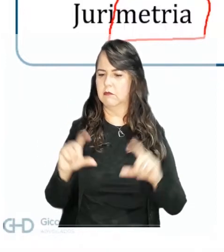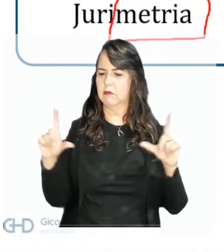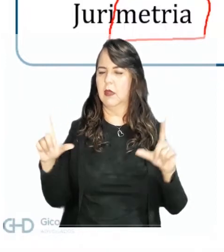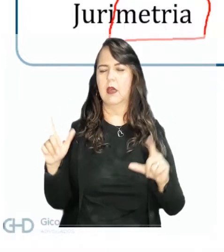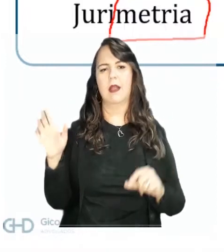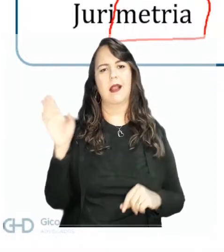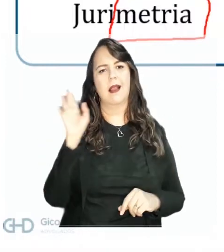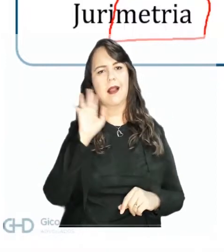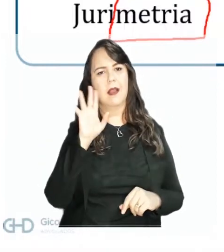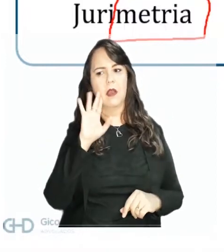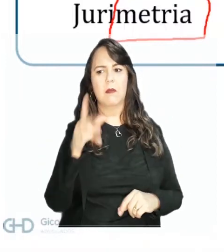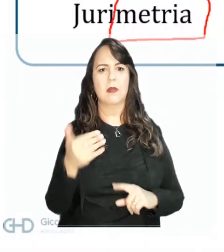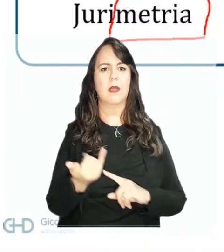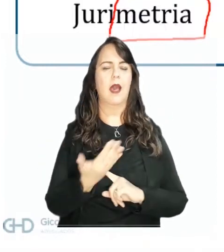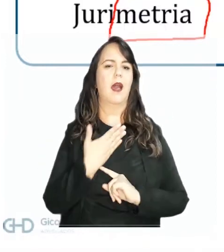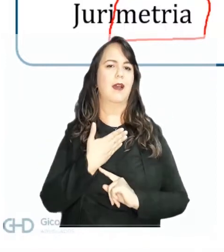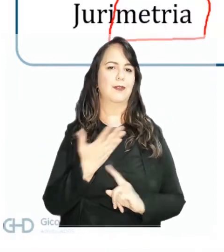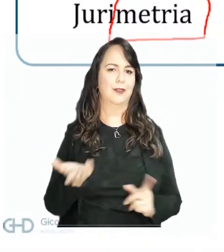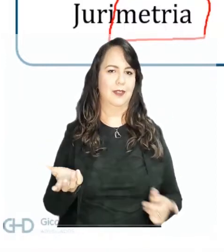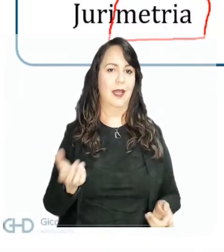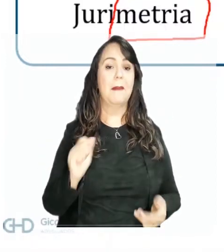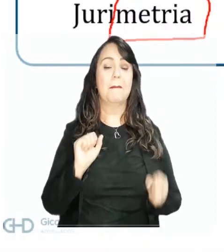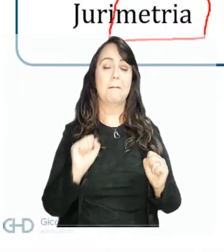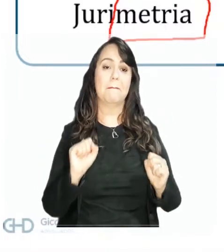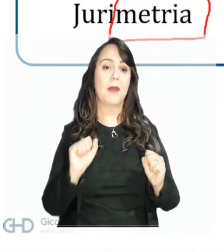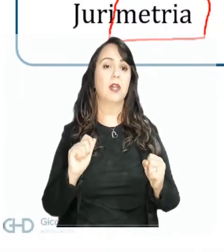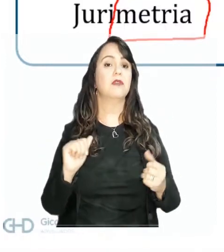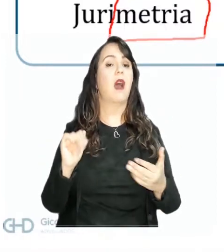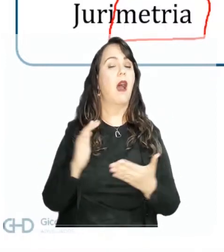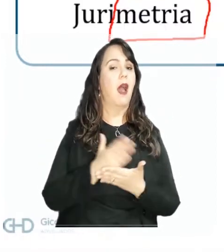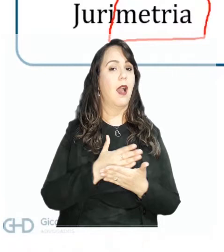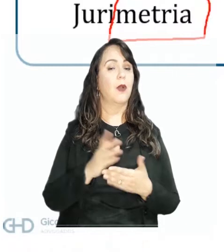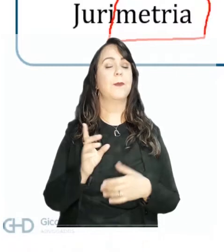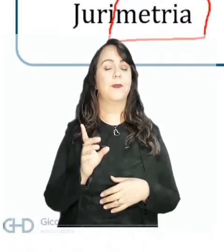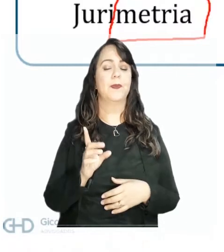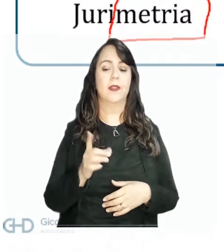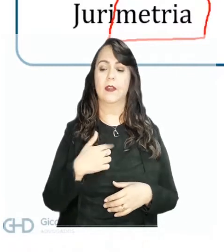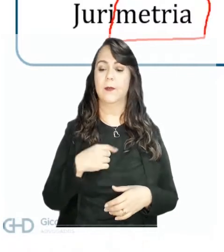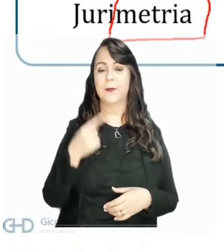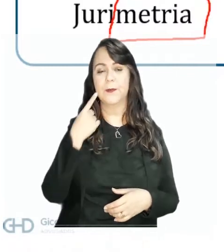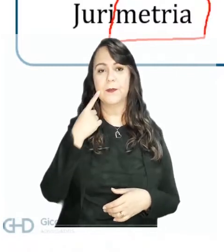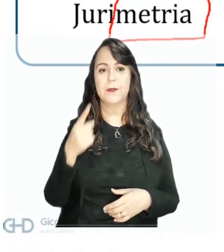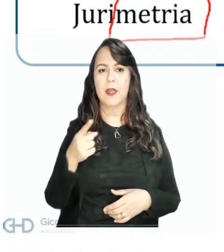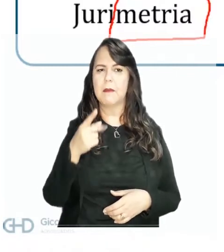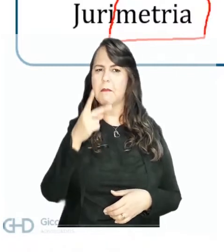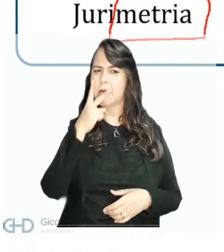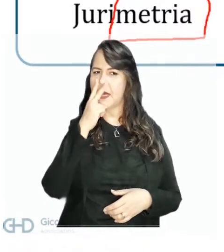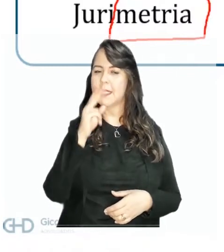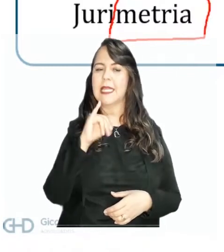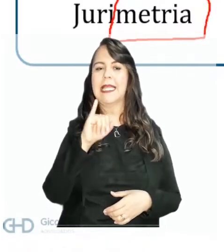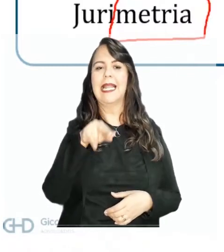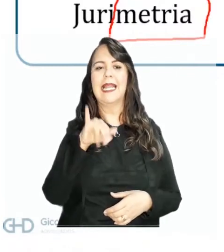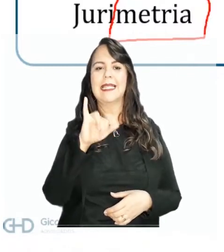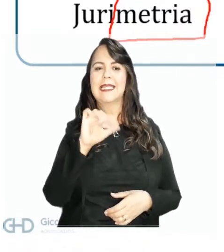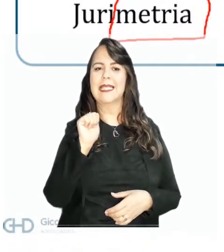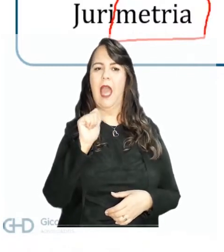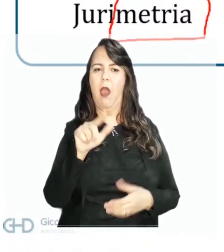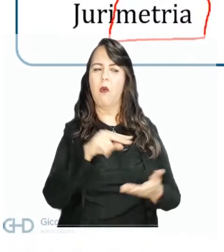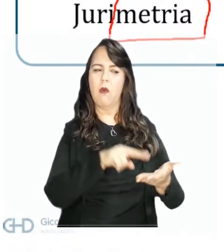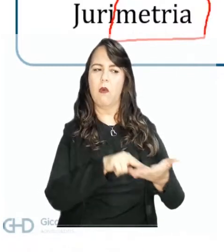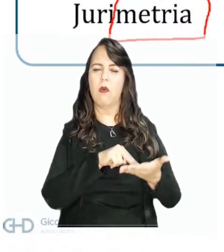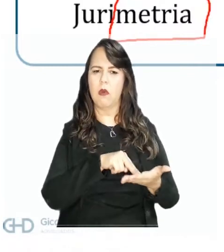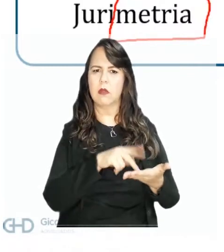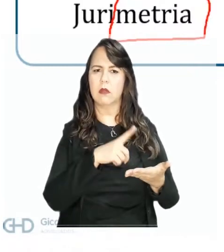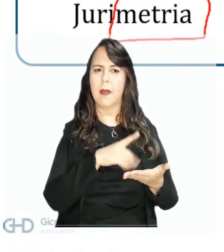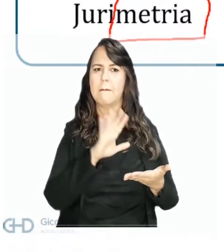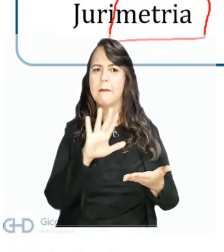assim em volta. Doutor, eu acho que esta inicial se refere a possibilidade ou não de juros